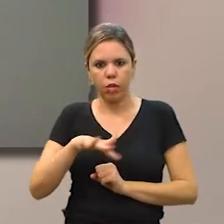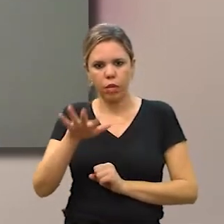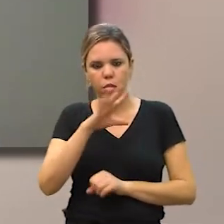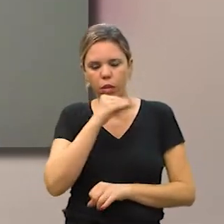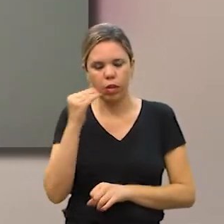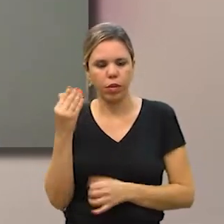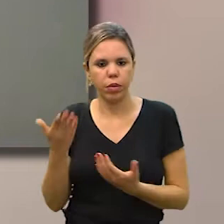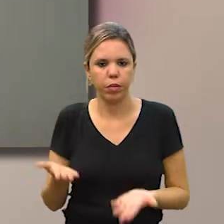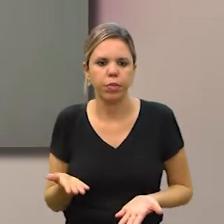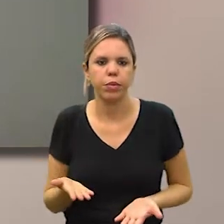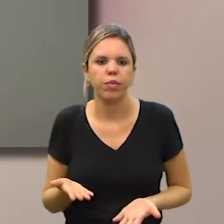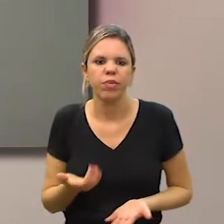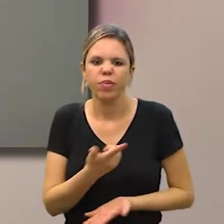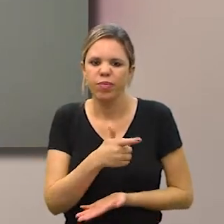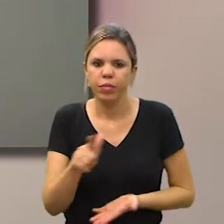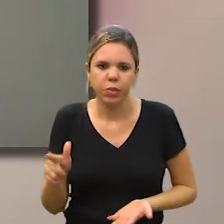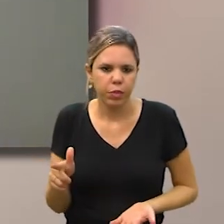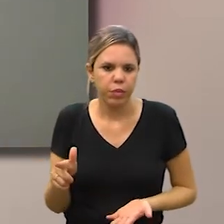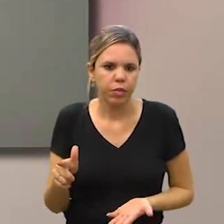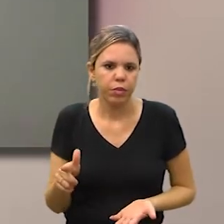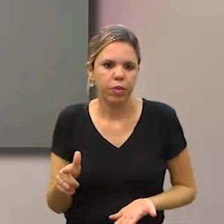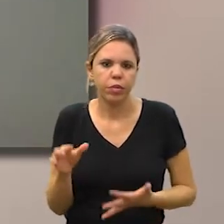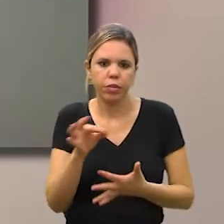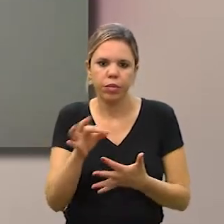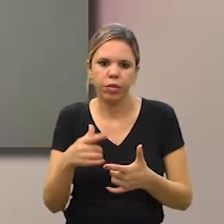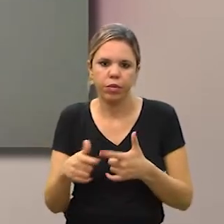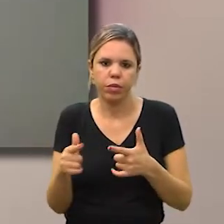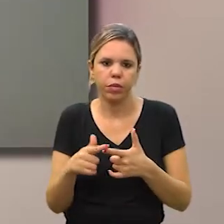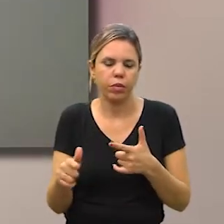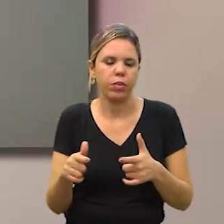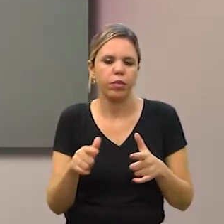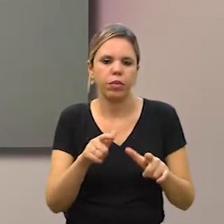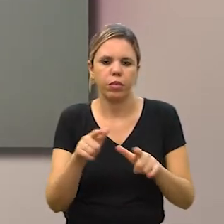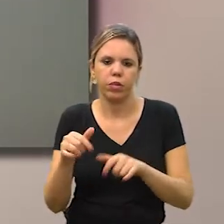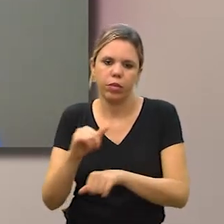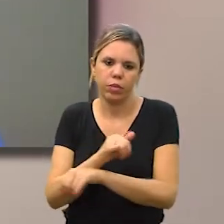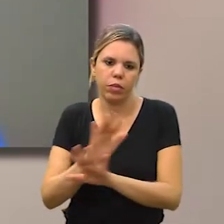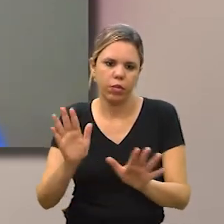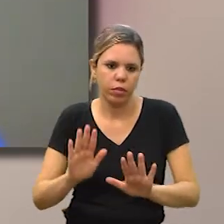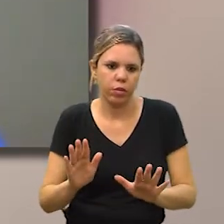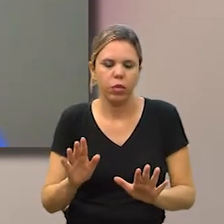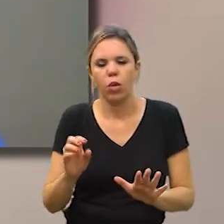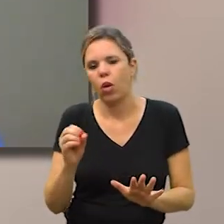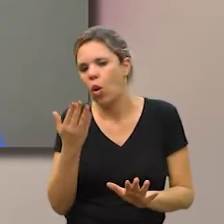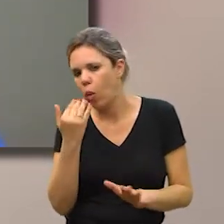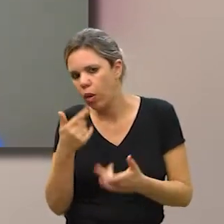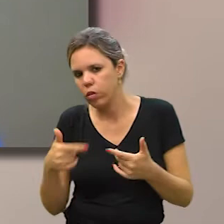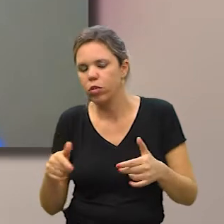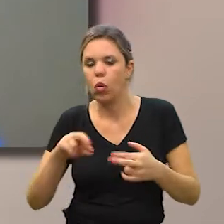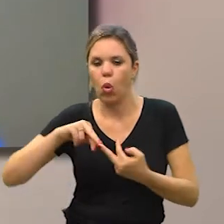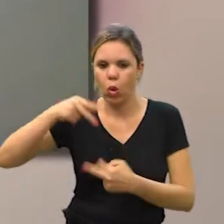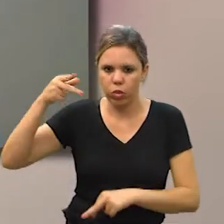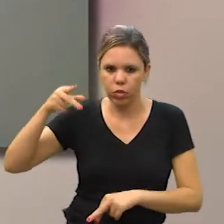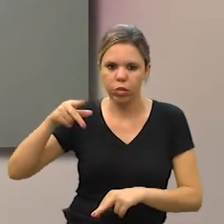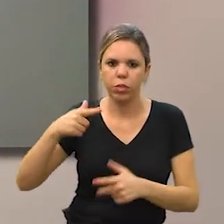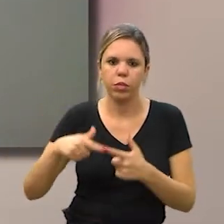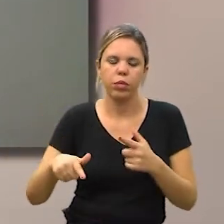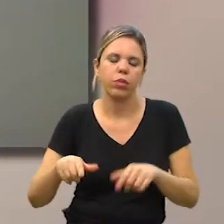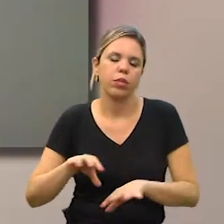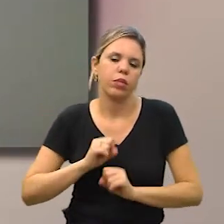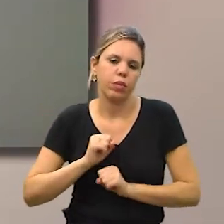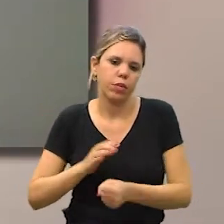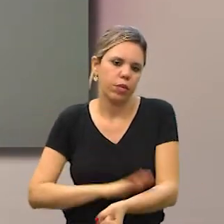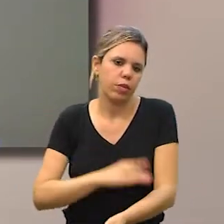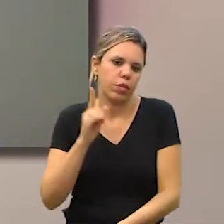se a criança ou adolescente não tiver esses outros fatores ambientais da onde ela tiver uma carga genética para